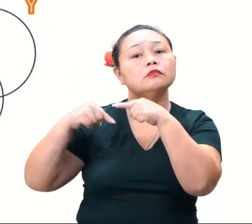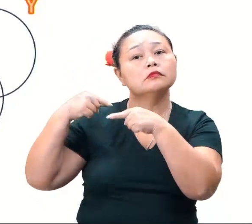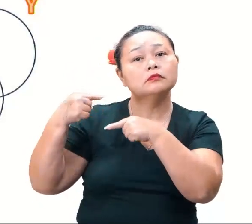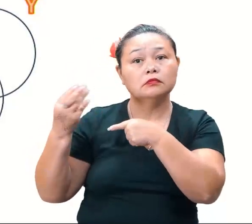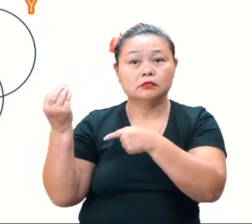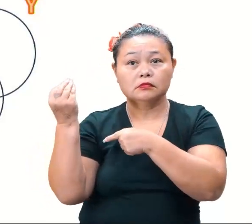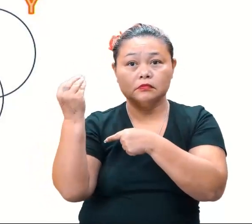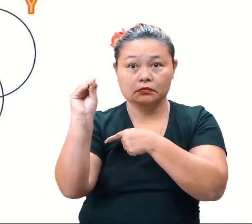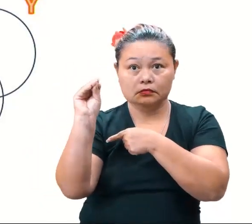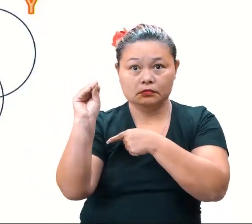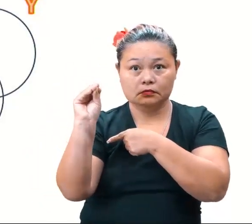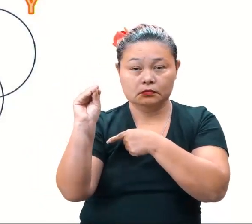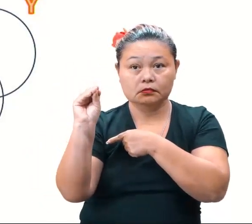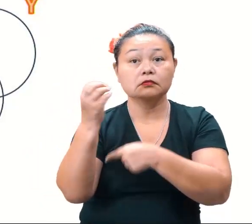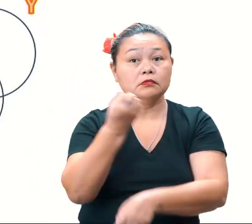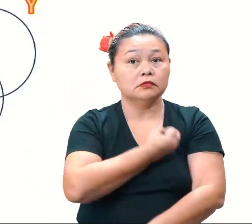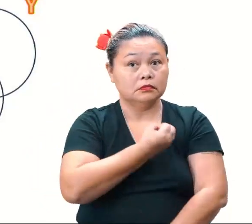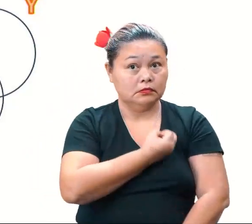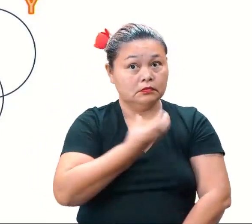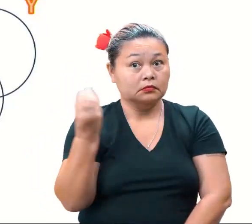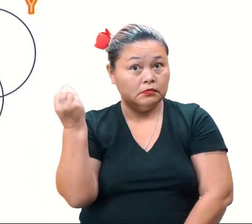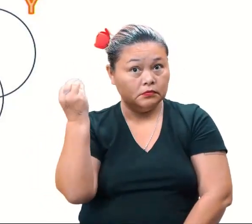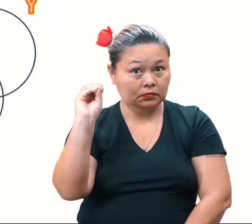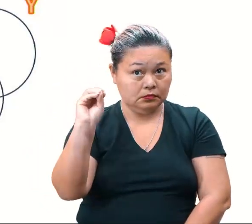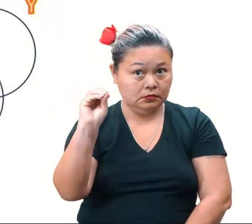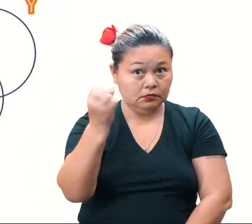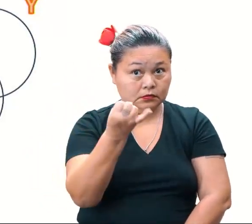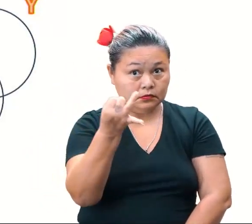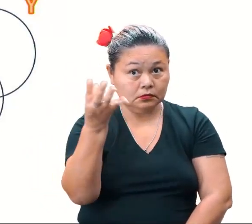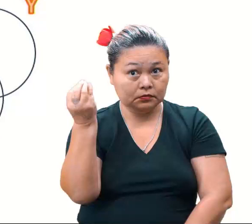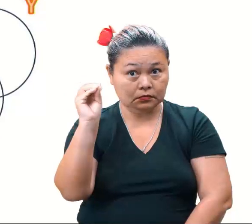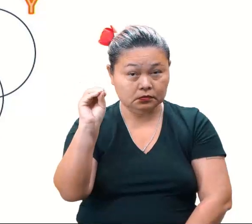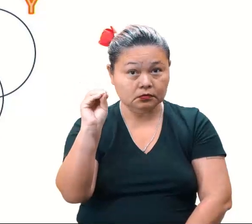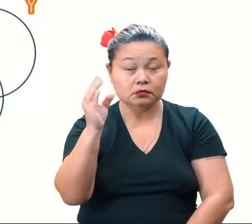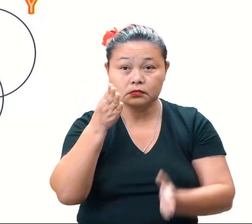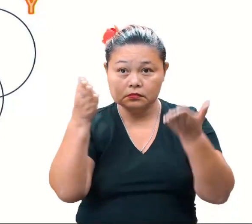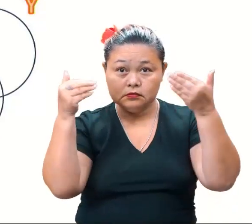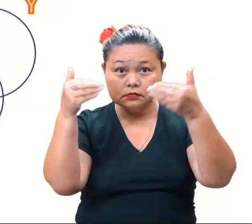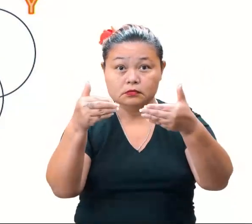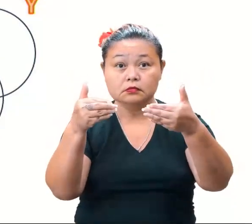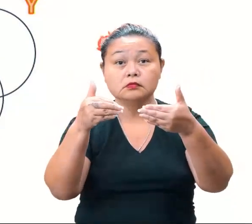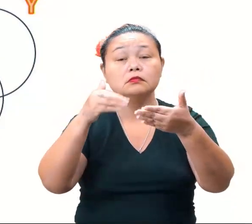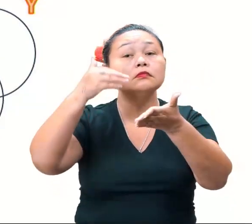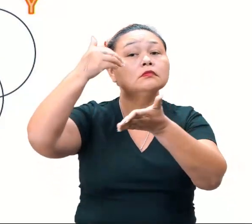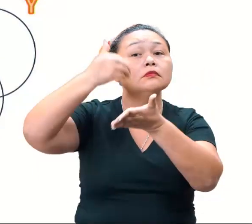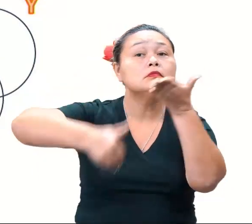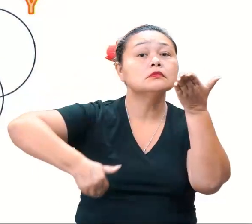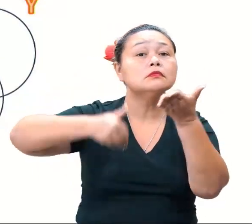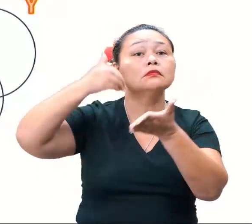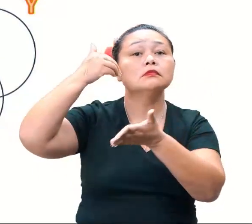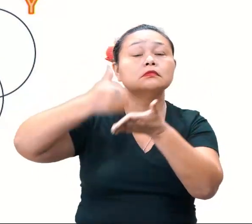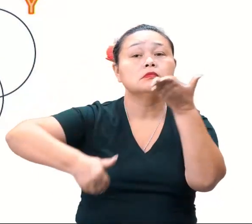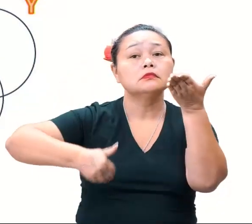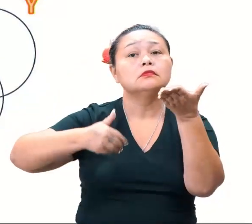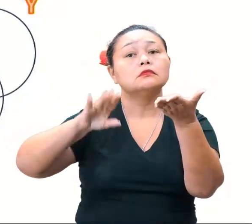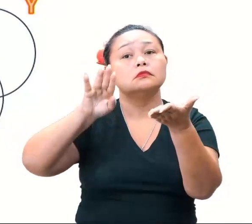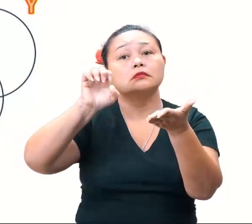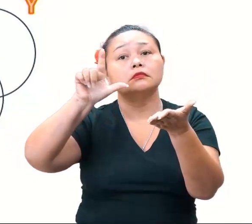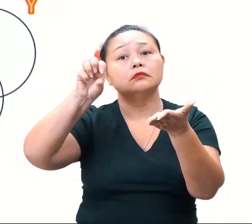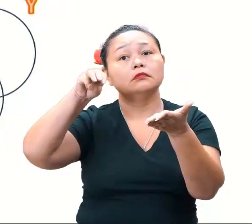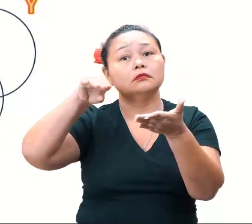um valor quantitativo lá na minha interseção, eu vou descontar esses elementos ou